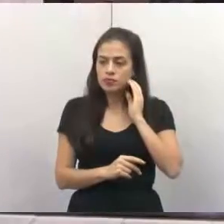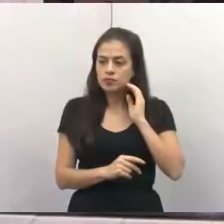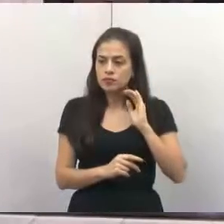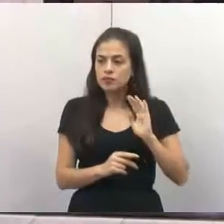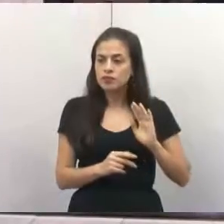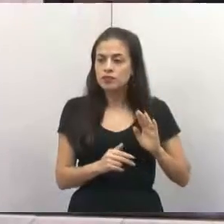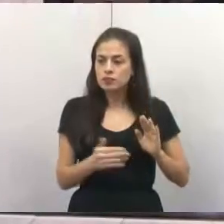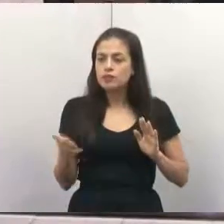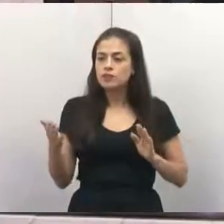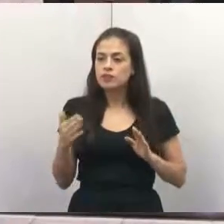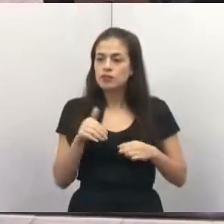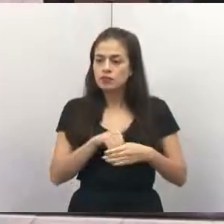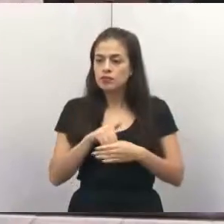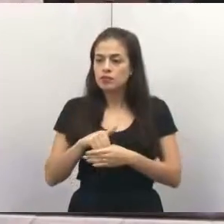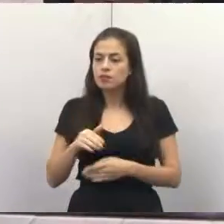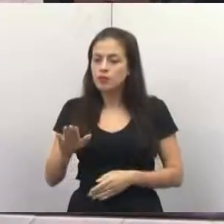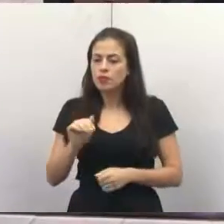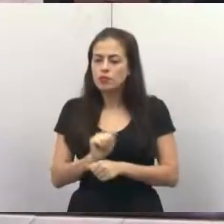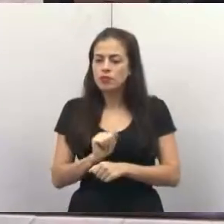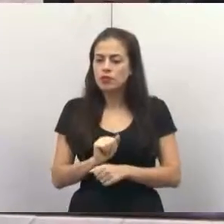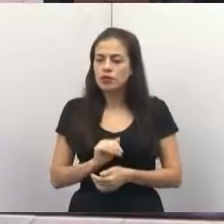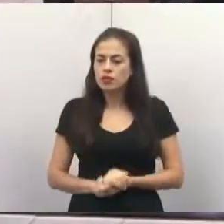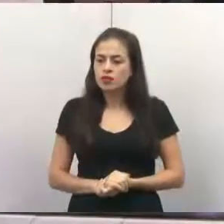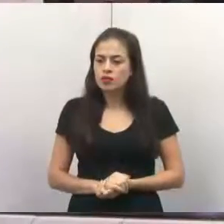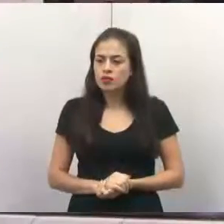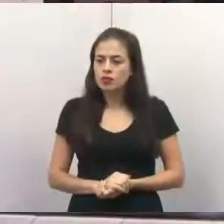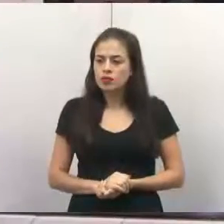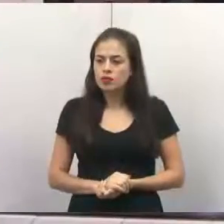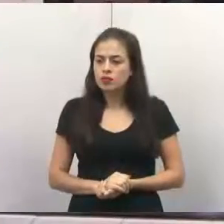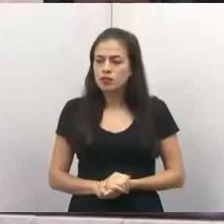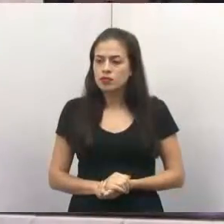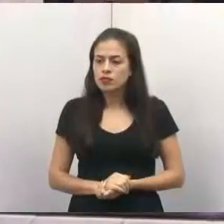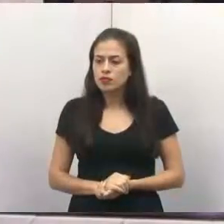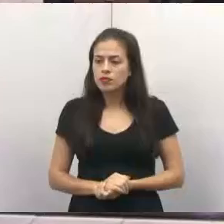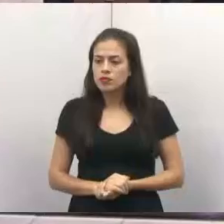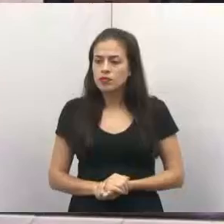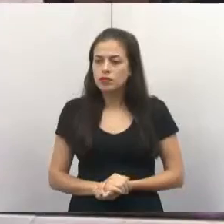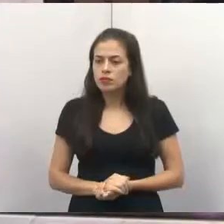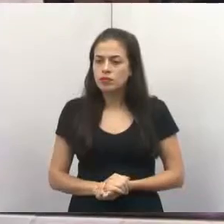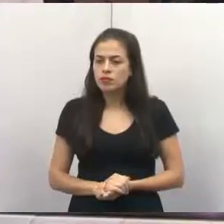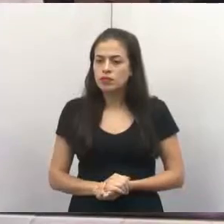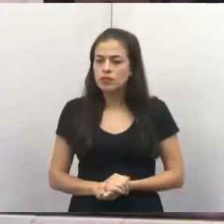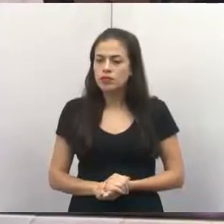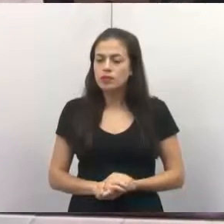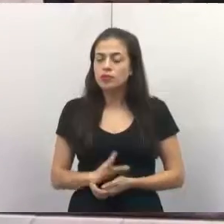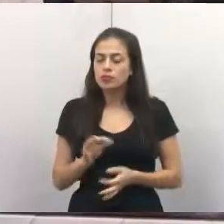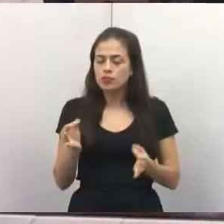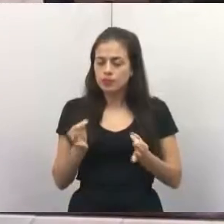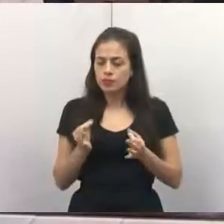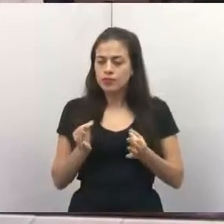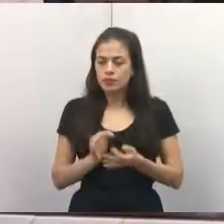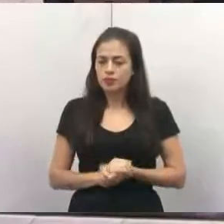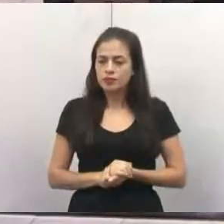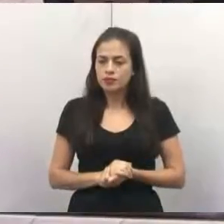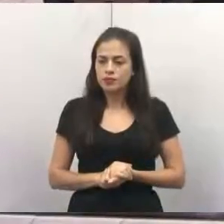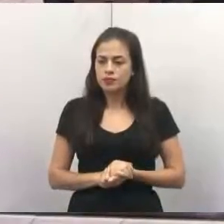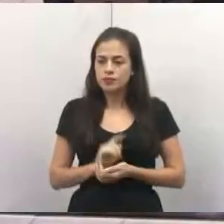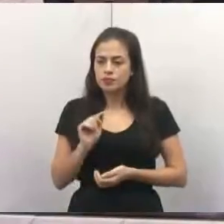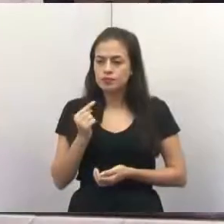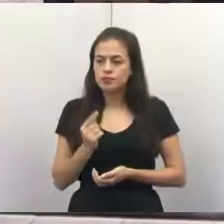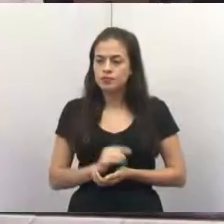relação Sim, vamos ao votar. requerimento? Pode esperar que... Não. É depois, tá? Ah, ok. Perfeito.